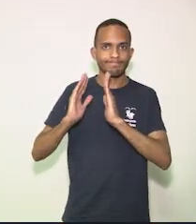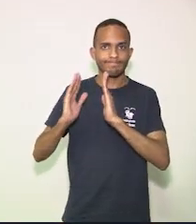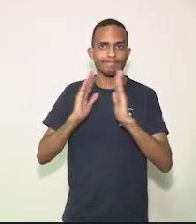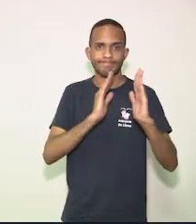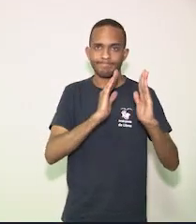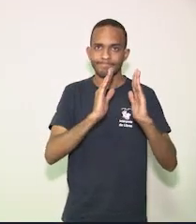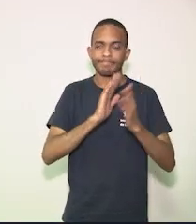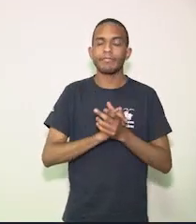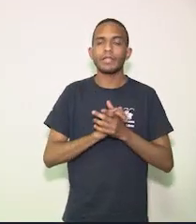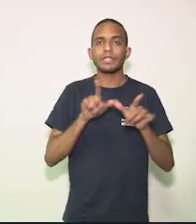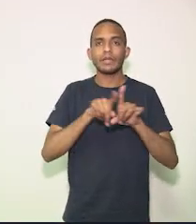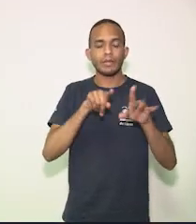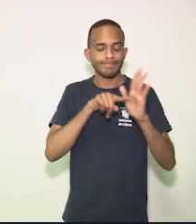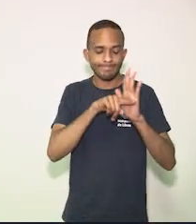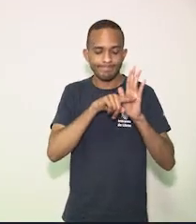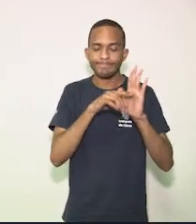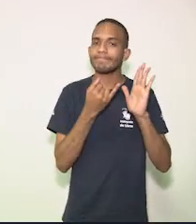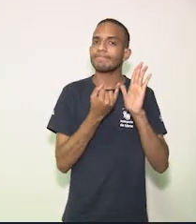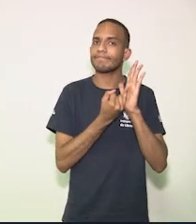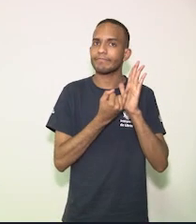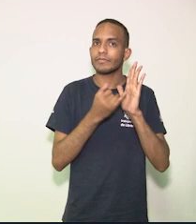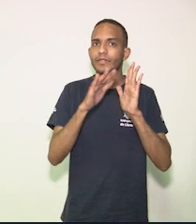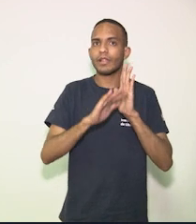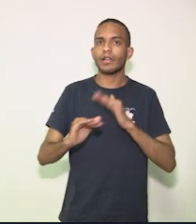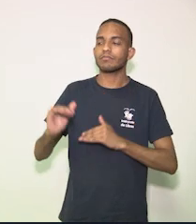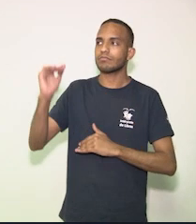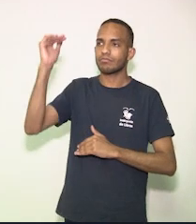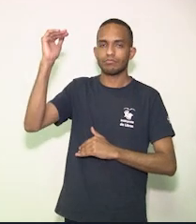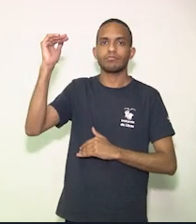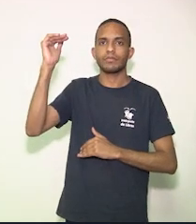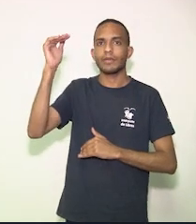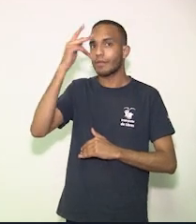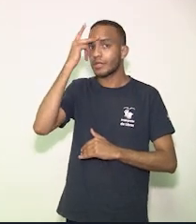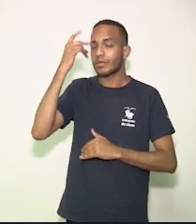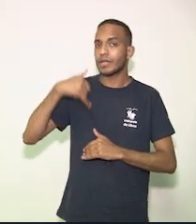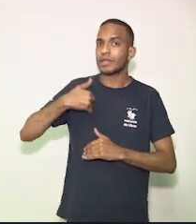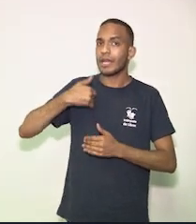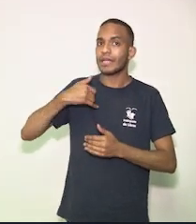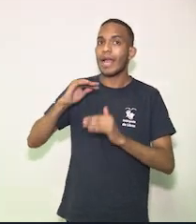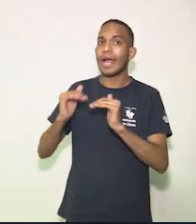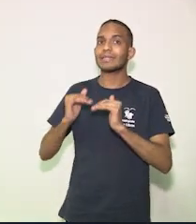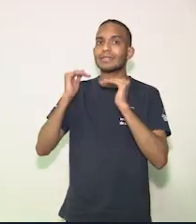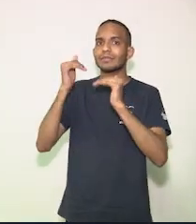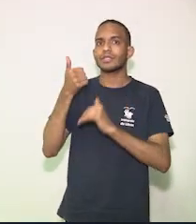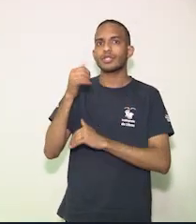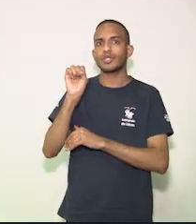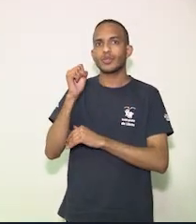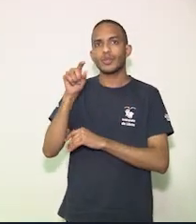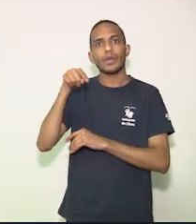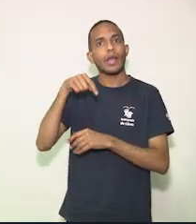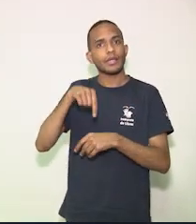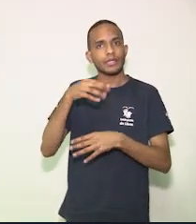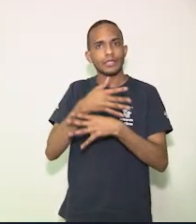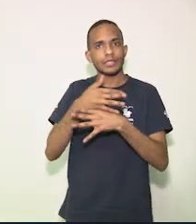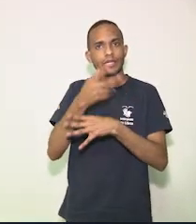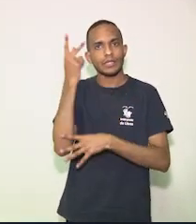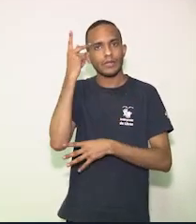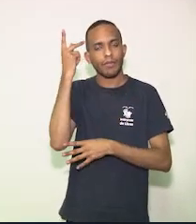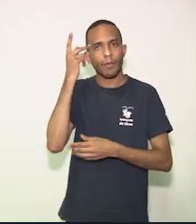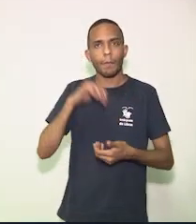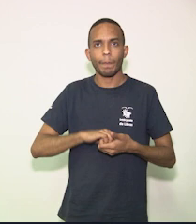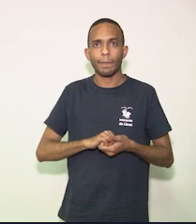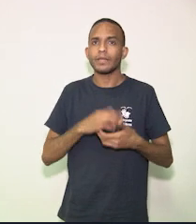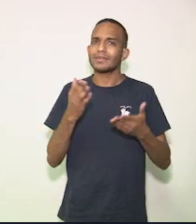fases do inquérito sorológico de adultos, pessoas maiores de 18 anos, na cidade de São Paulo. Vocês sabem,